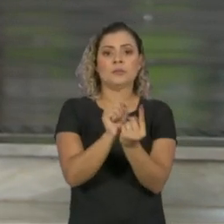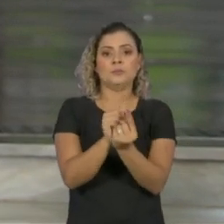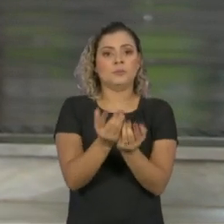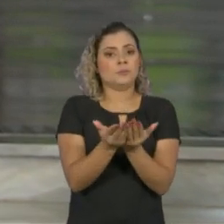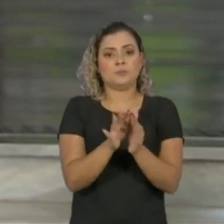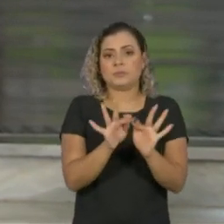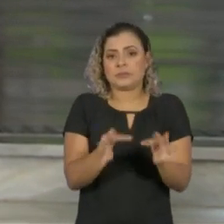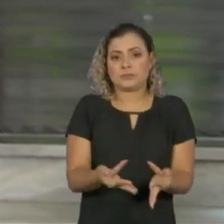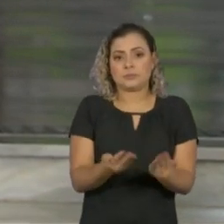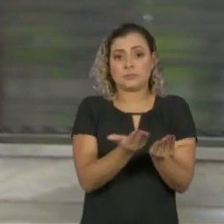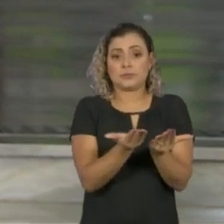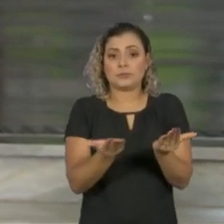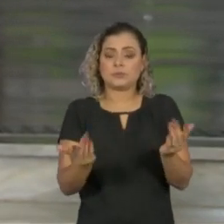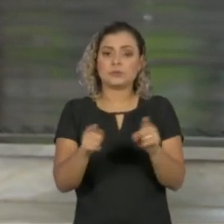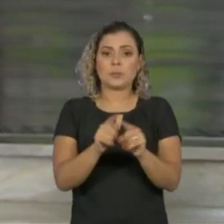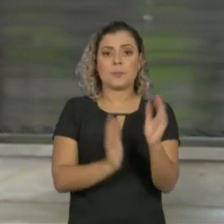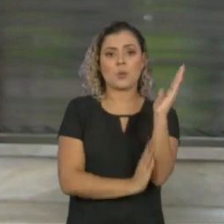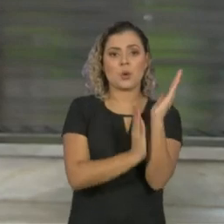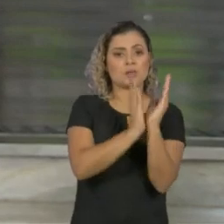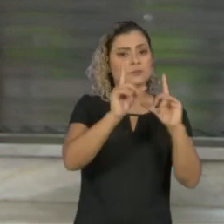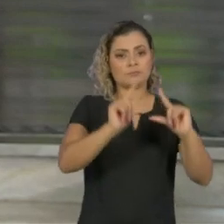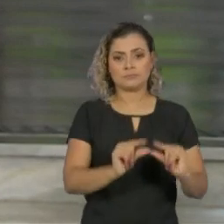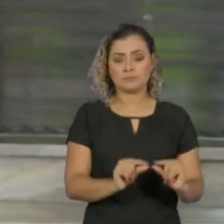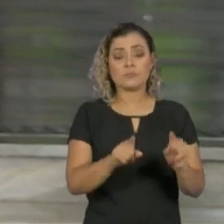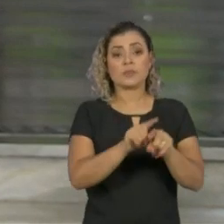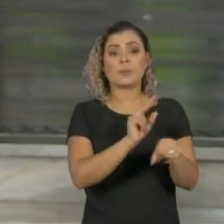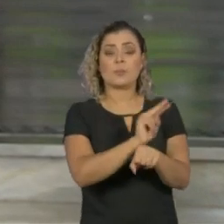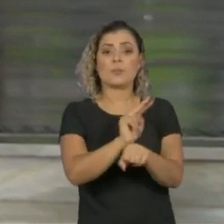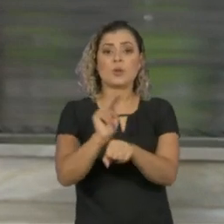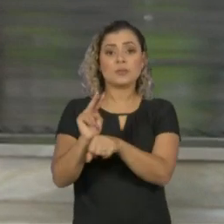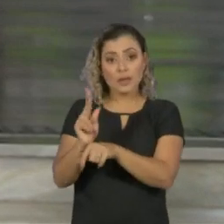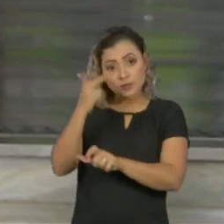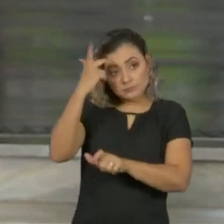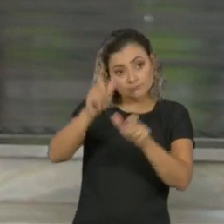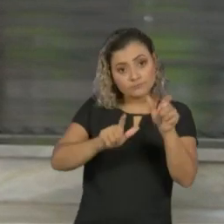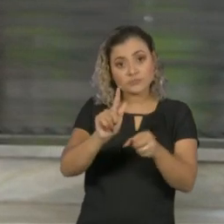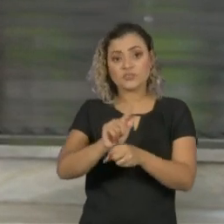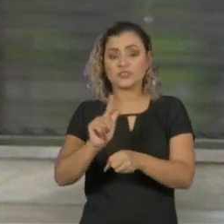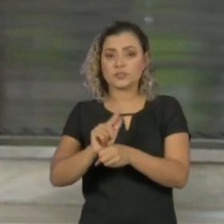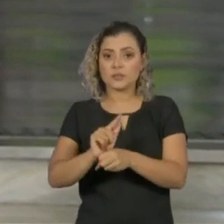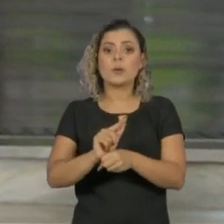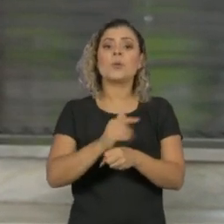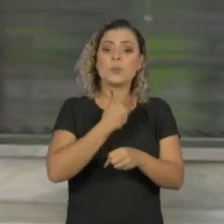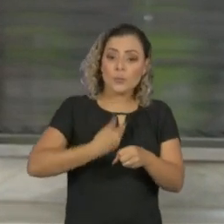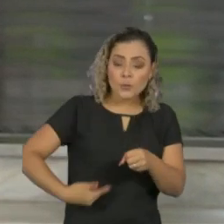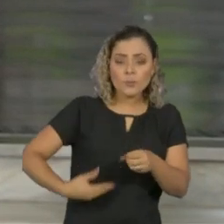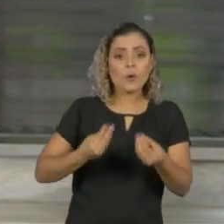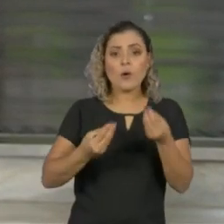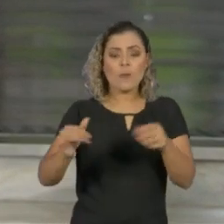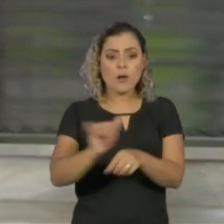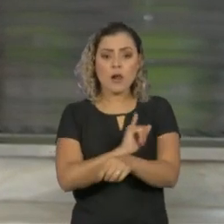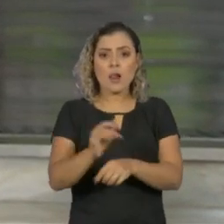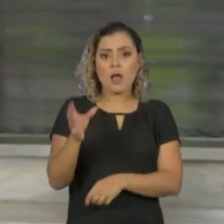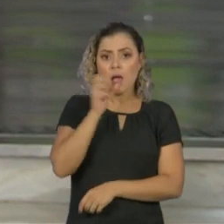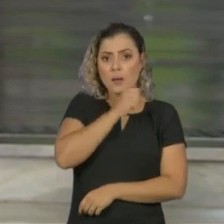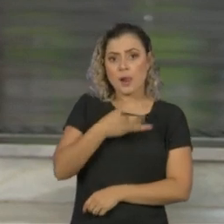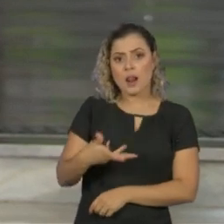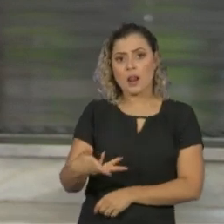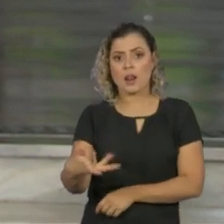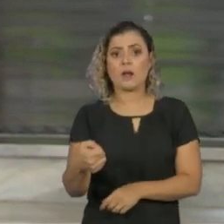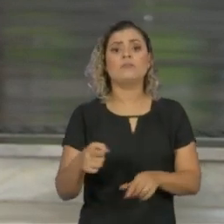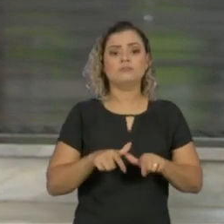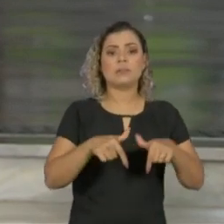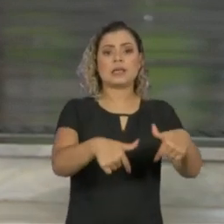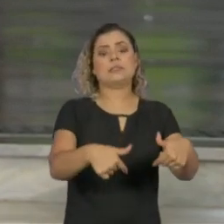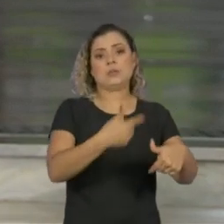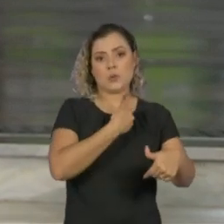tira qualquer burocracia e protege os gestores públicos dessas medidas, dando mais agilidade e rapidez ao